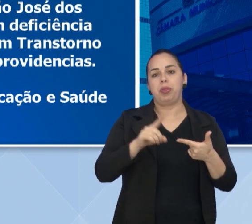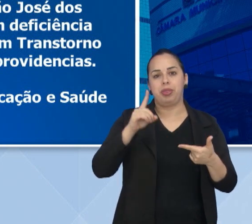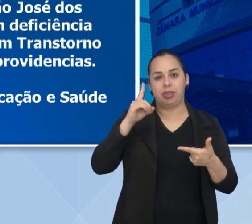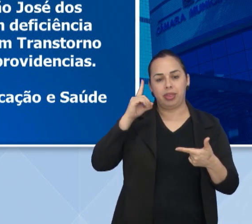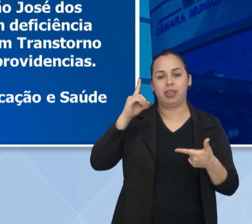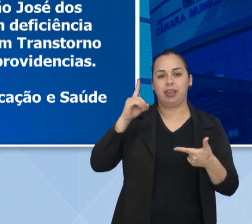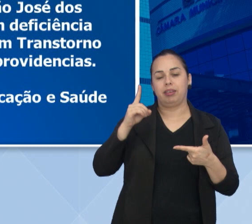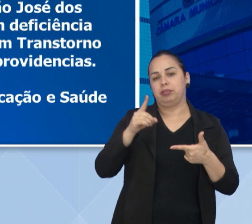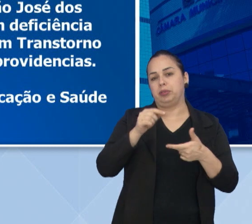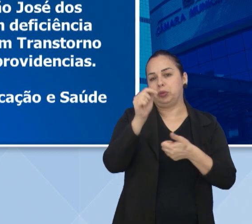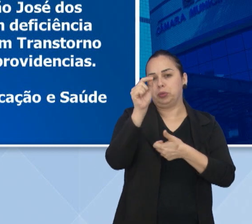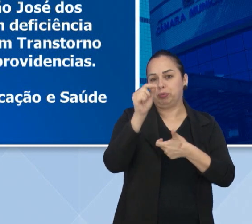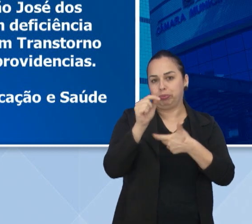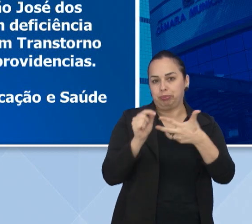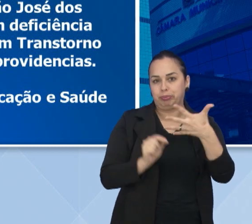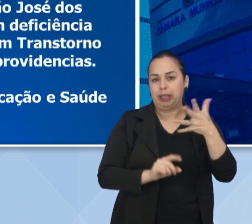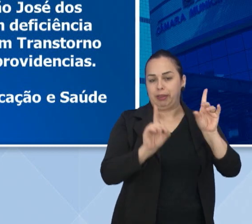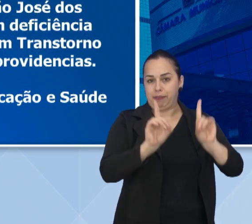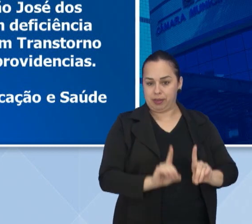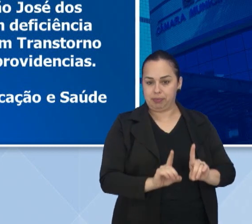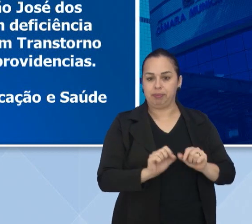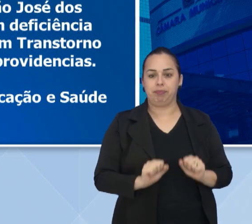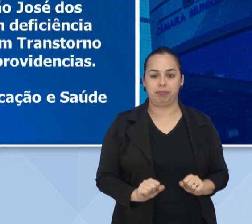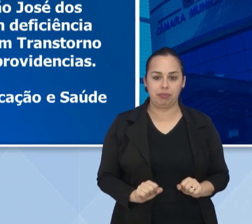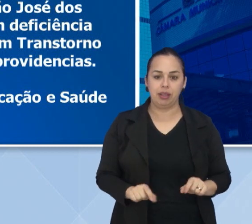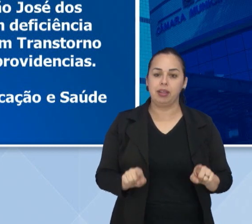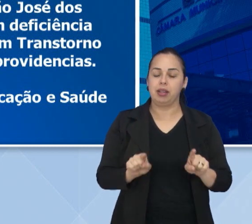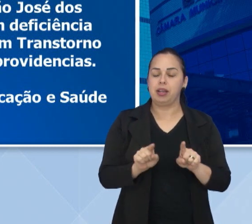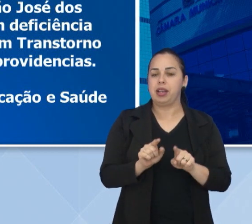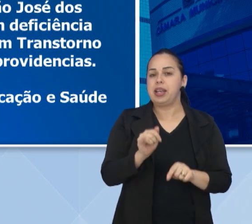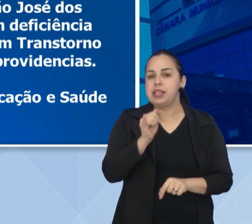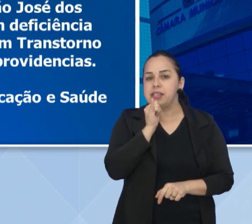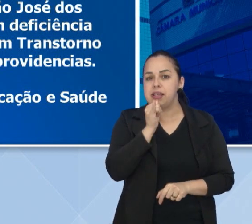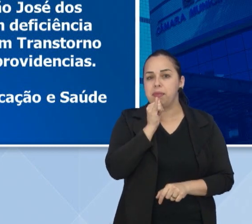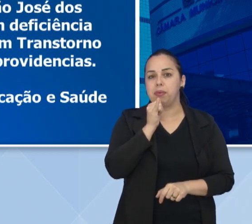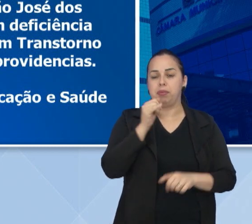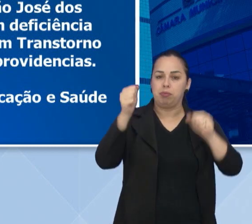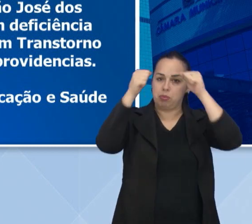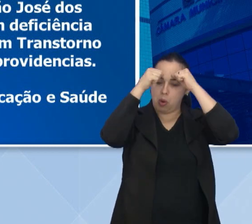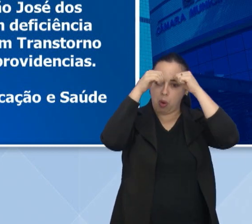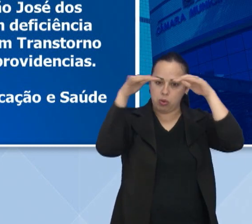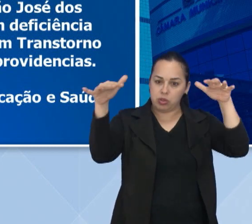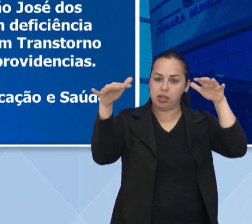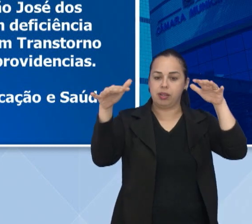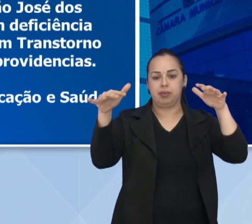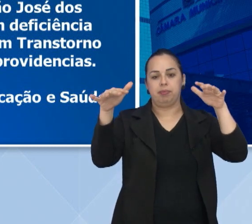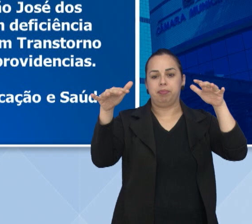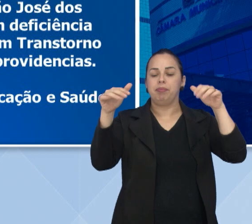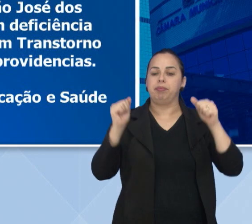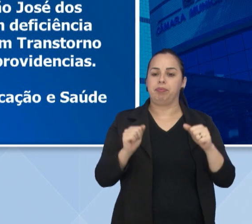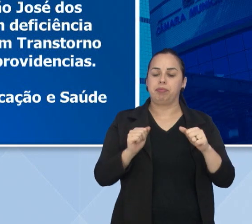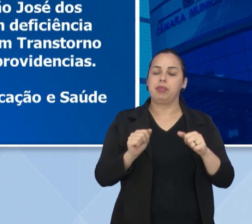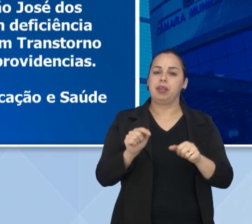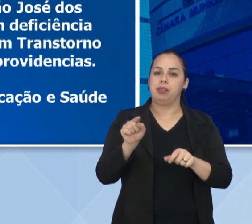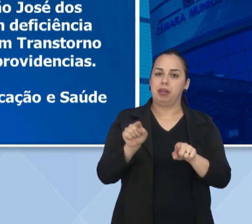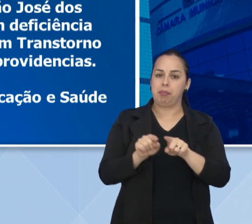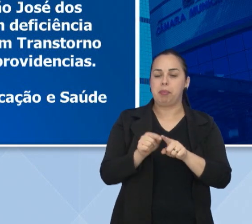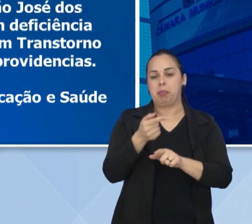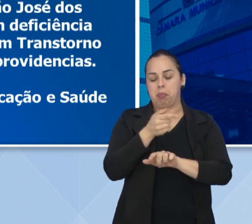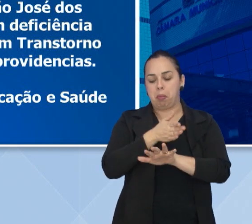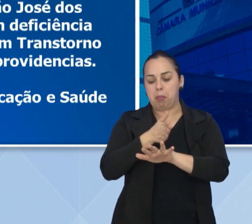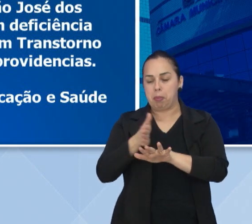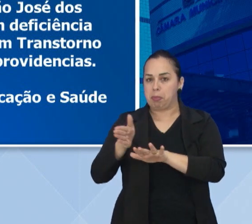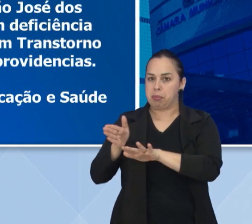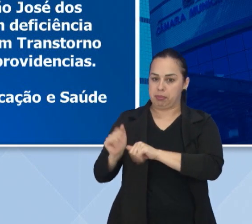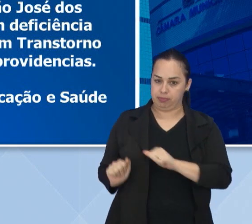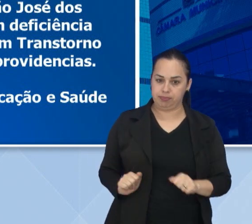e múltipla, bem como transtorno de espectro autista, e da outras